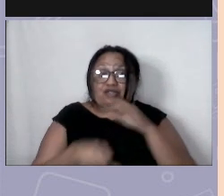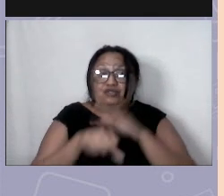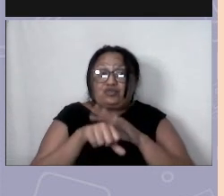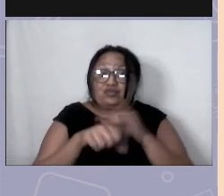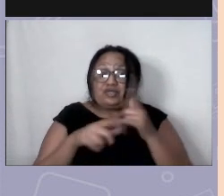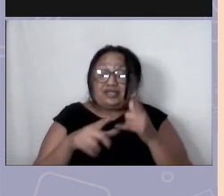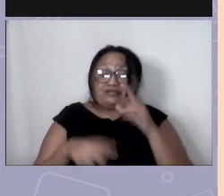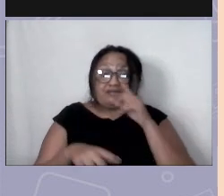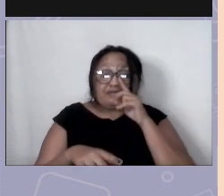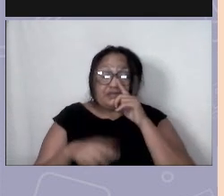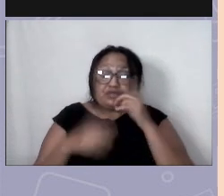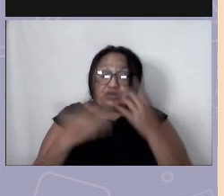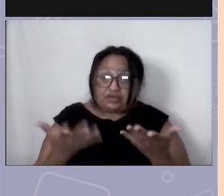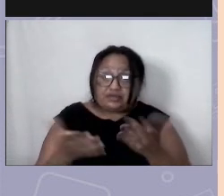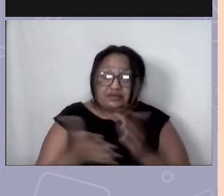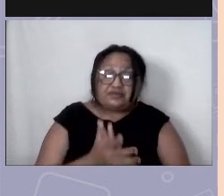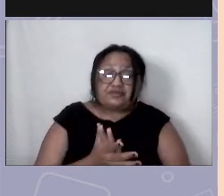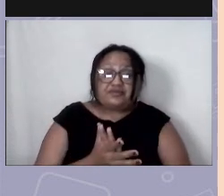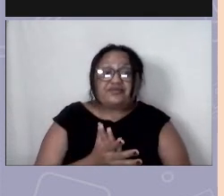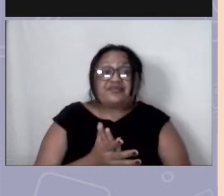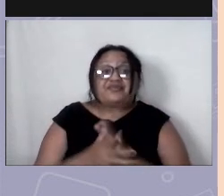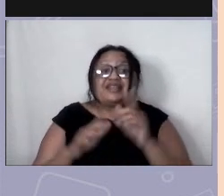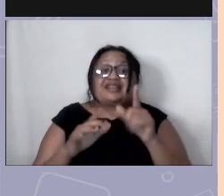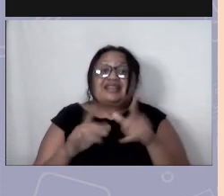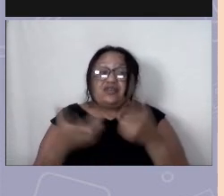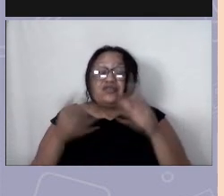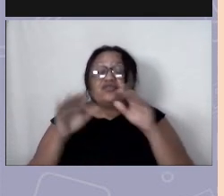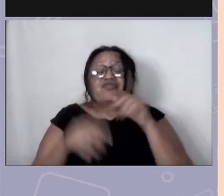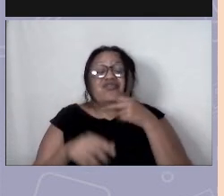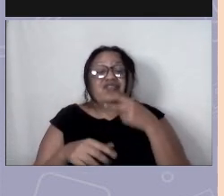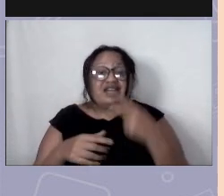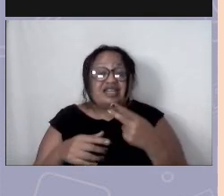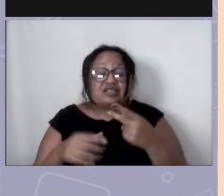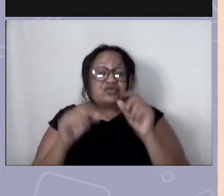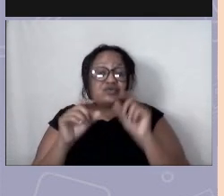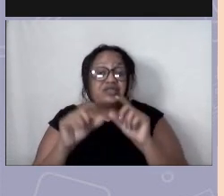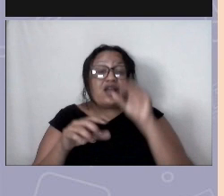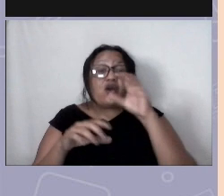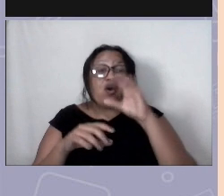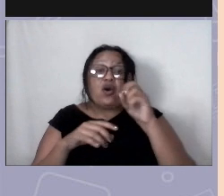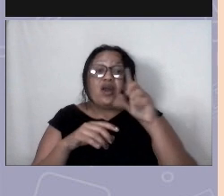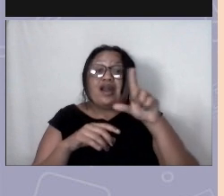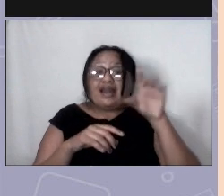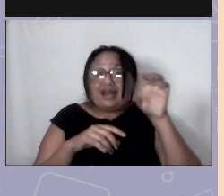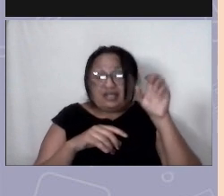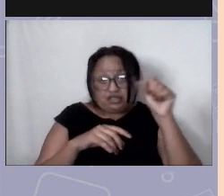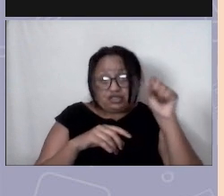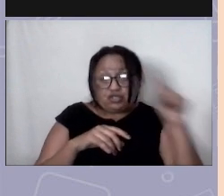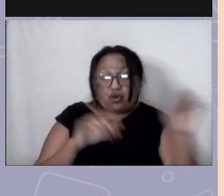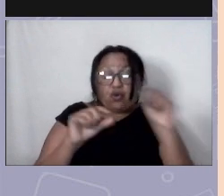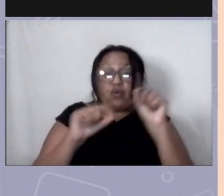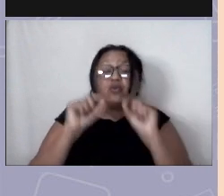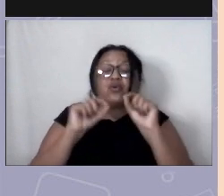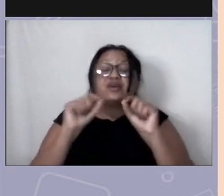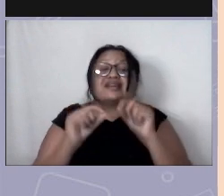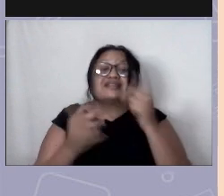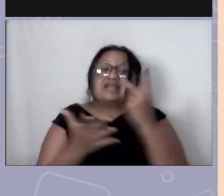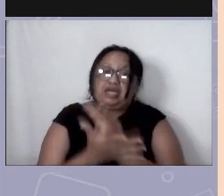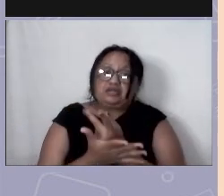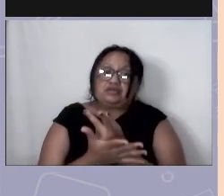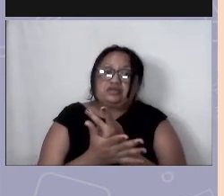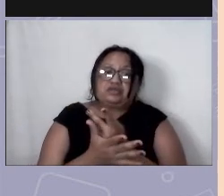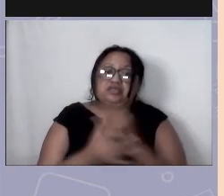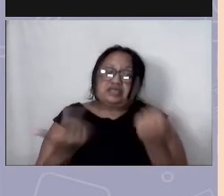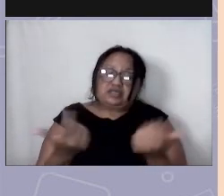sobre o colesterol é incorreto afirmar atenção para esse incorreto né o mais comum é a gente pegar